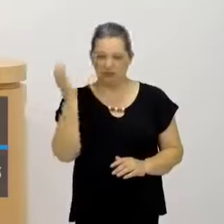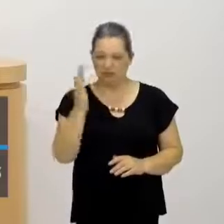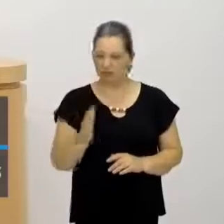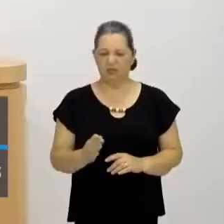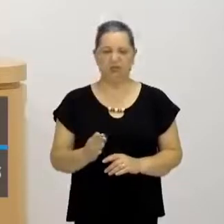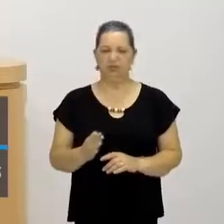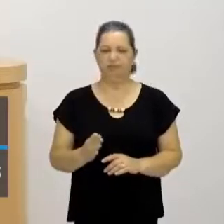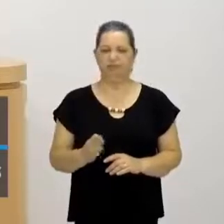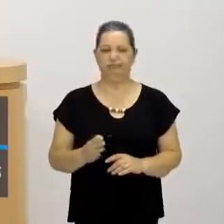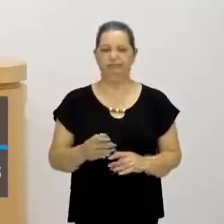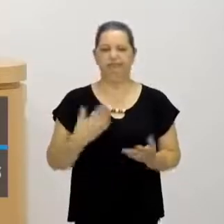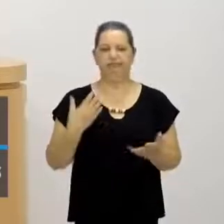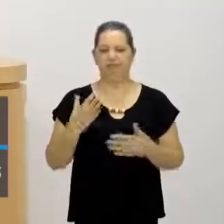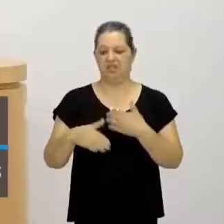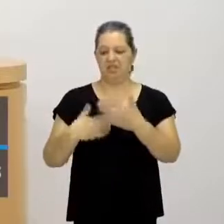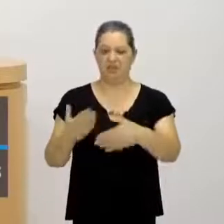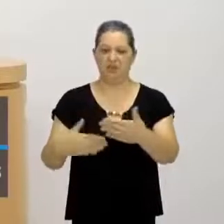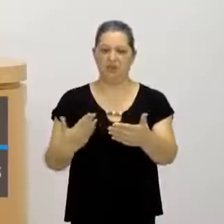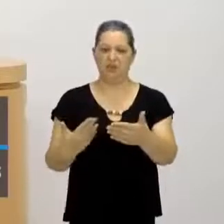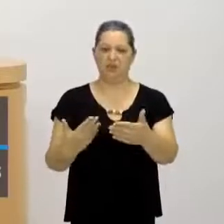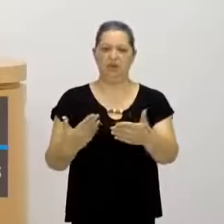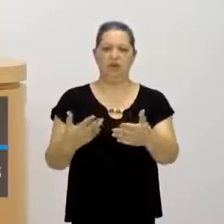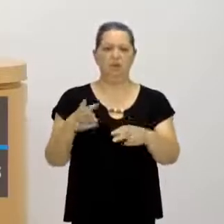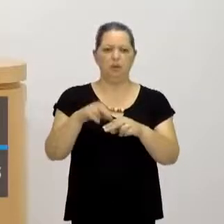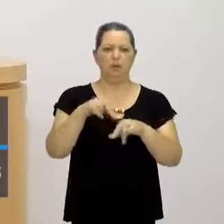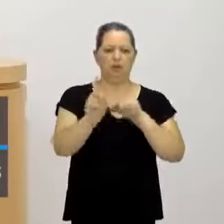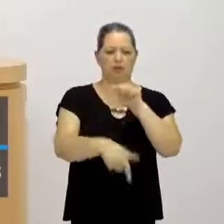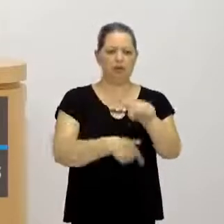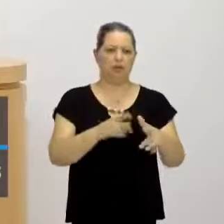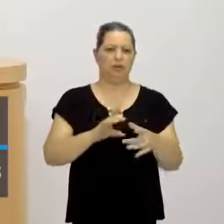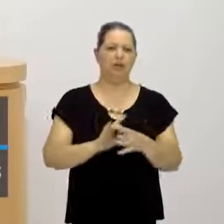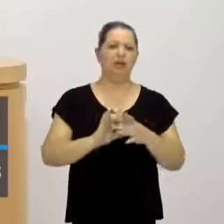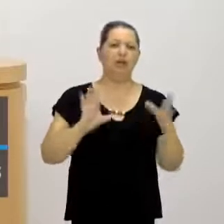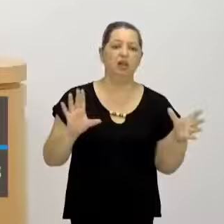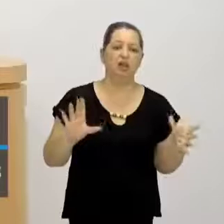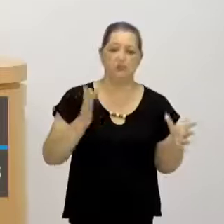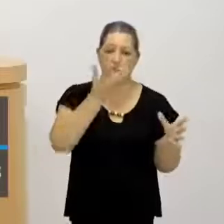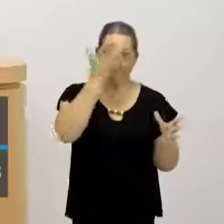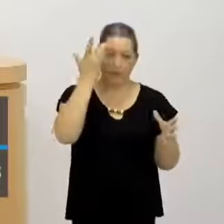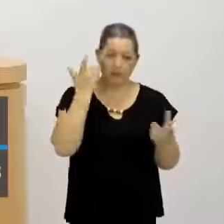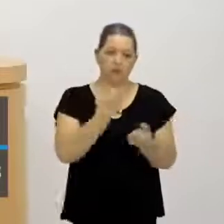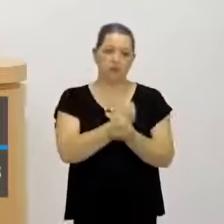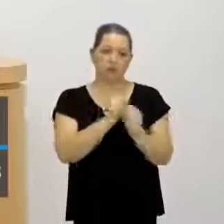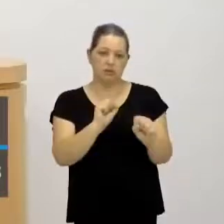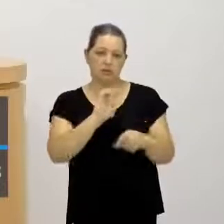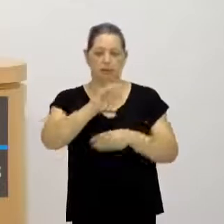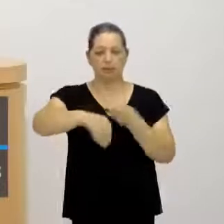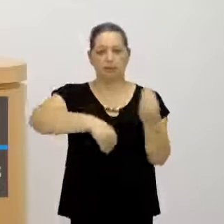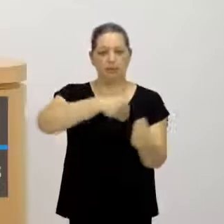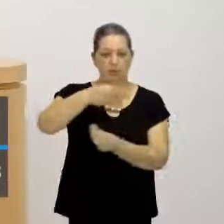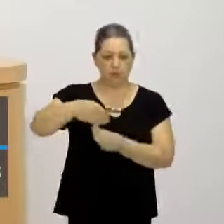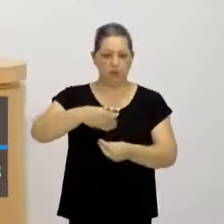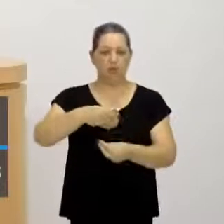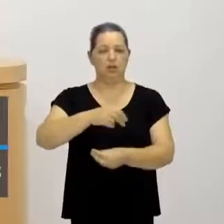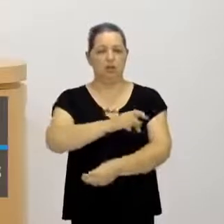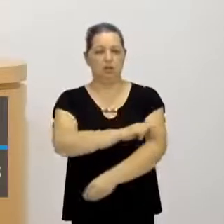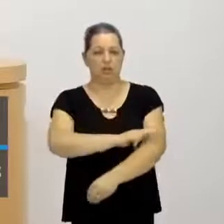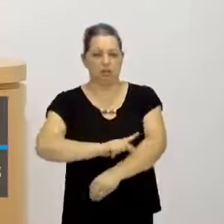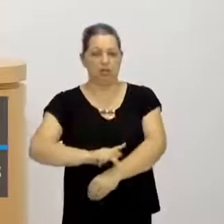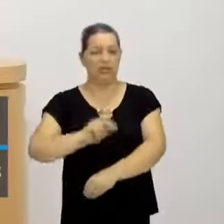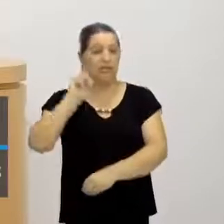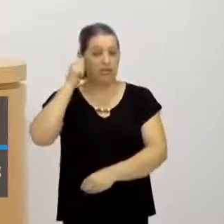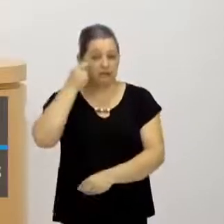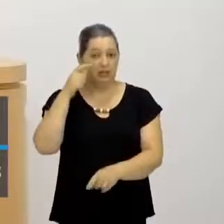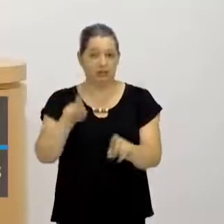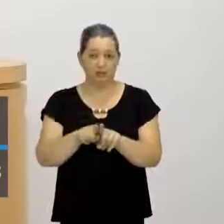se desenvolver a partir de um trabalho livre feito por libertos, por mestiços e por negros. Para